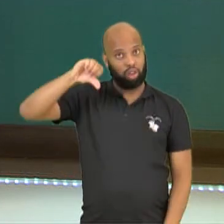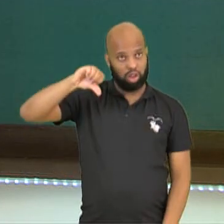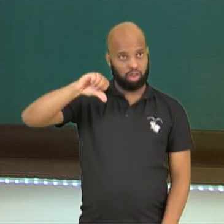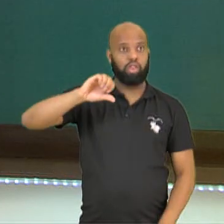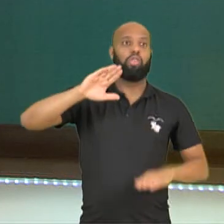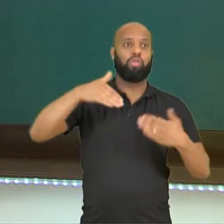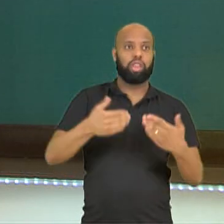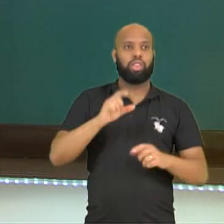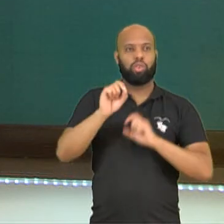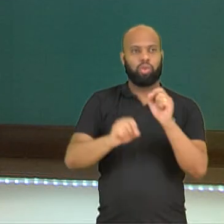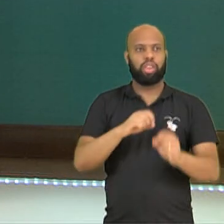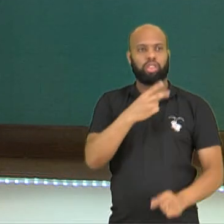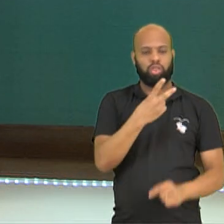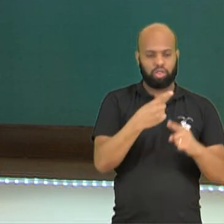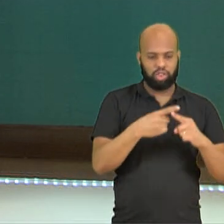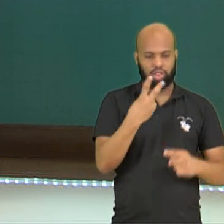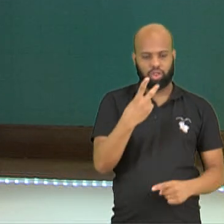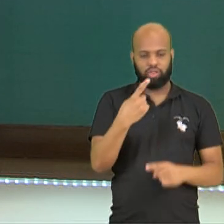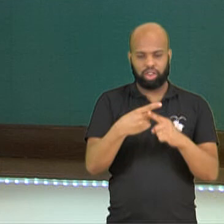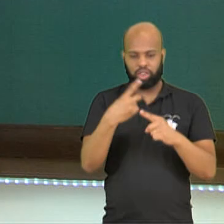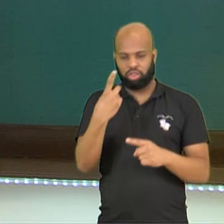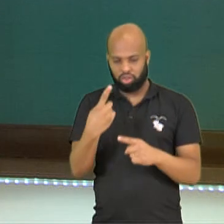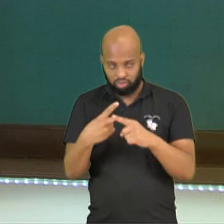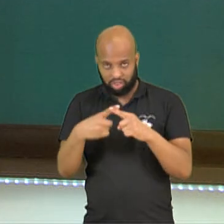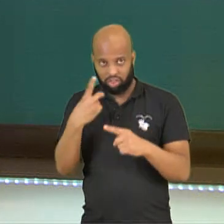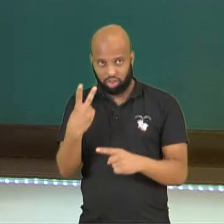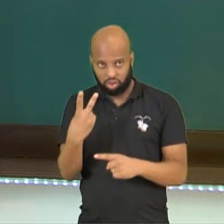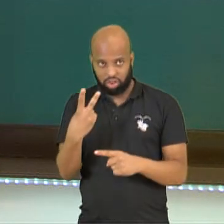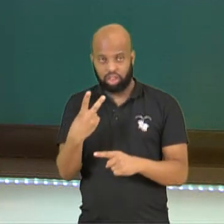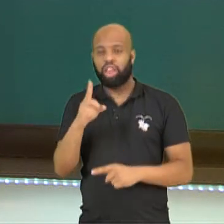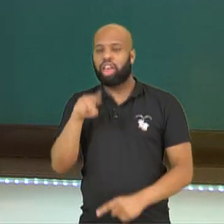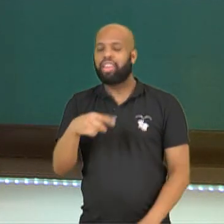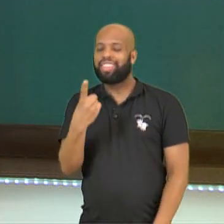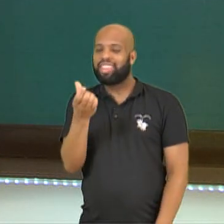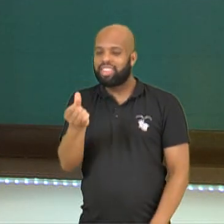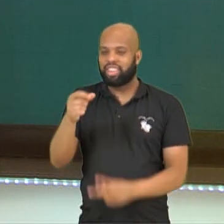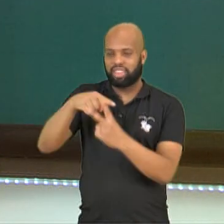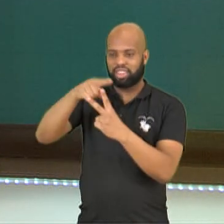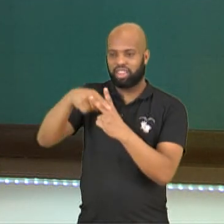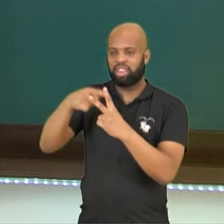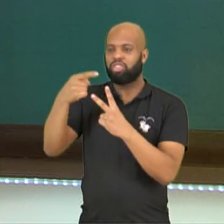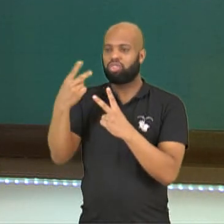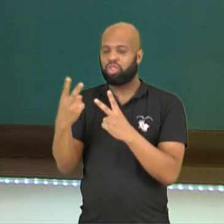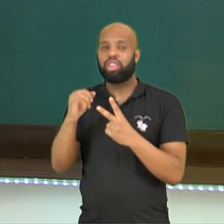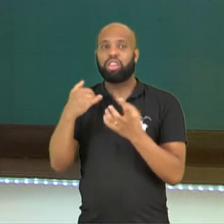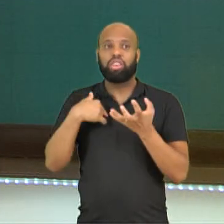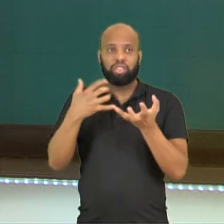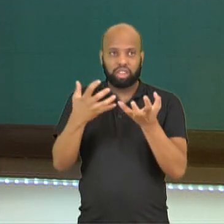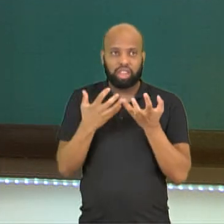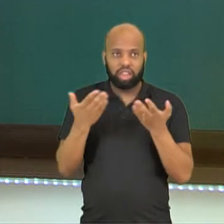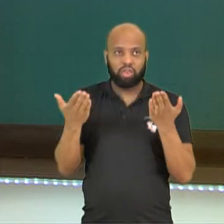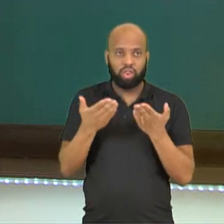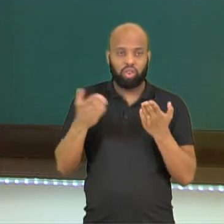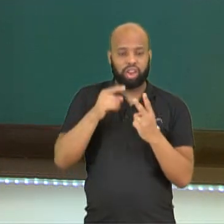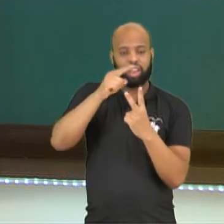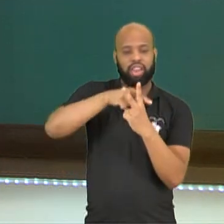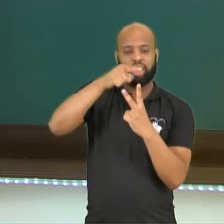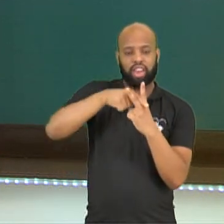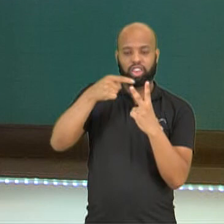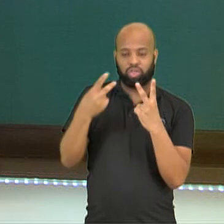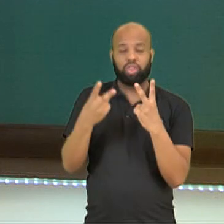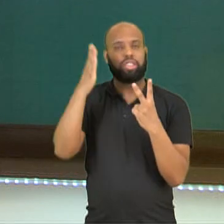8 vezes 2, 16 raiz de 2, ó. E se eu quero aproximação decimal, eu troco raiz de 2